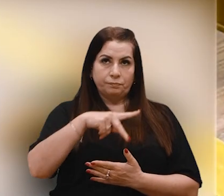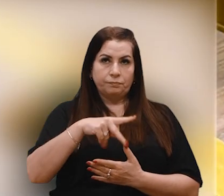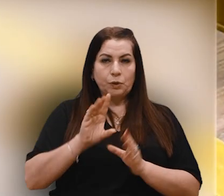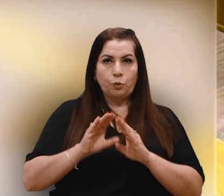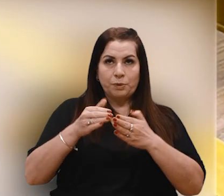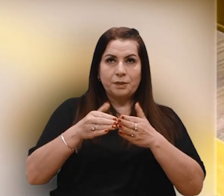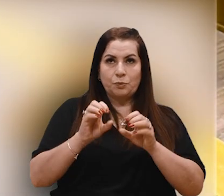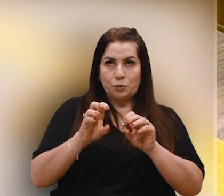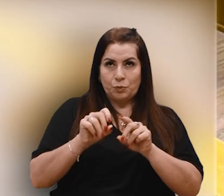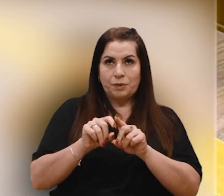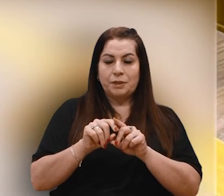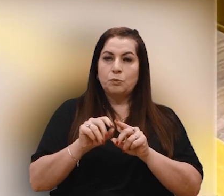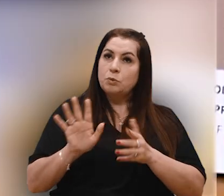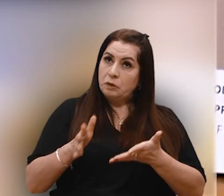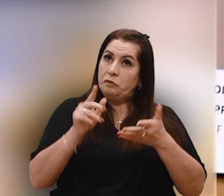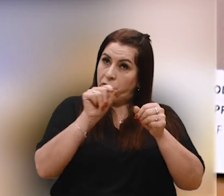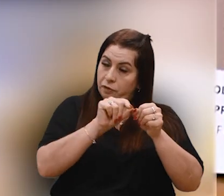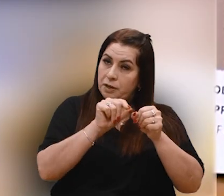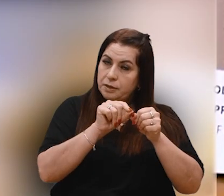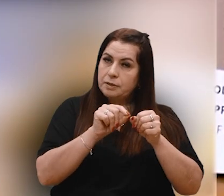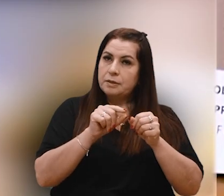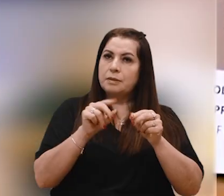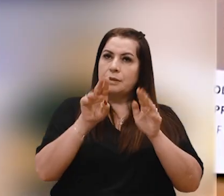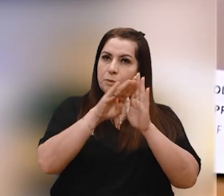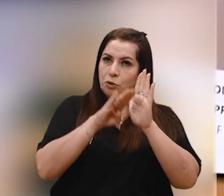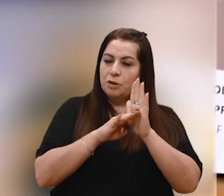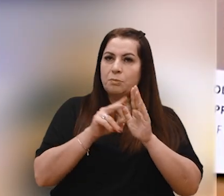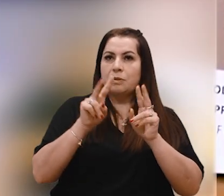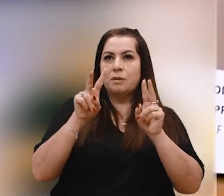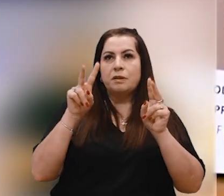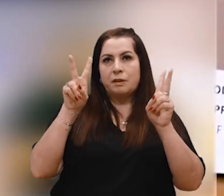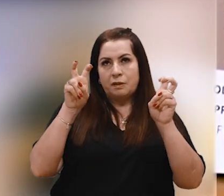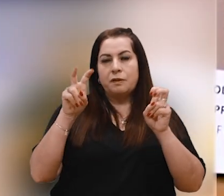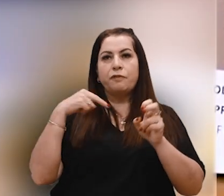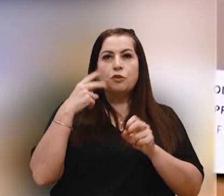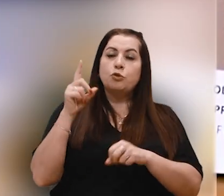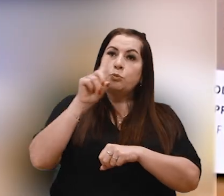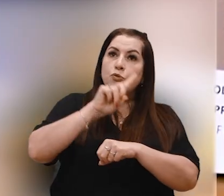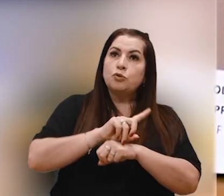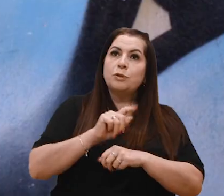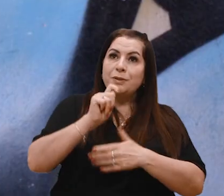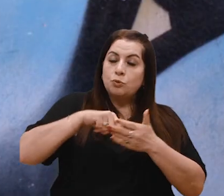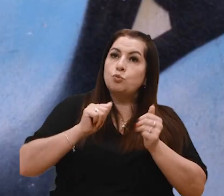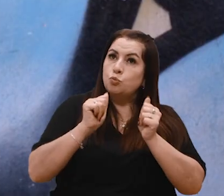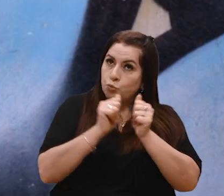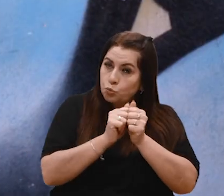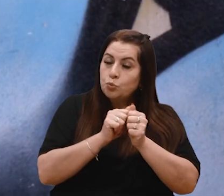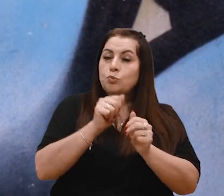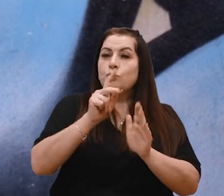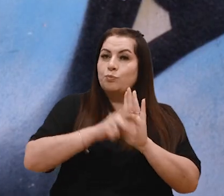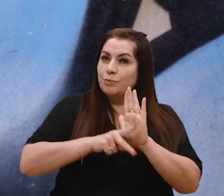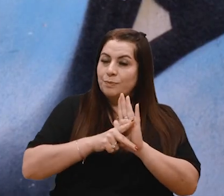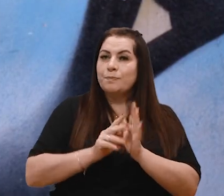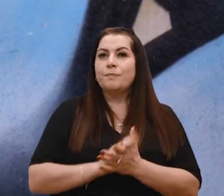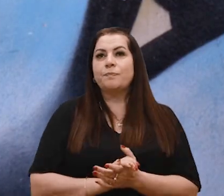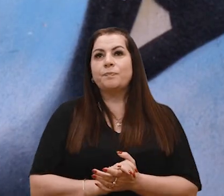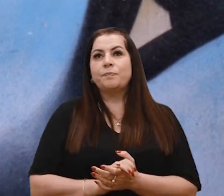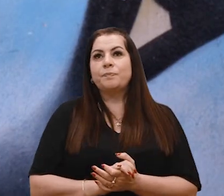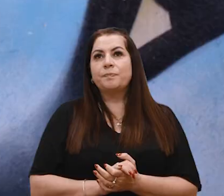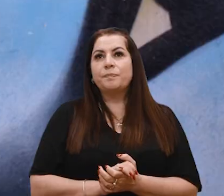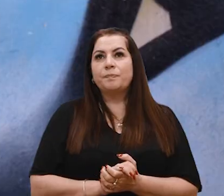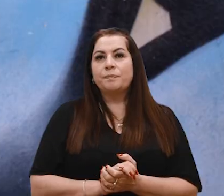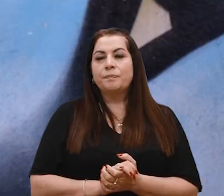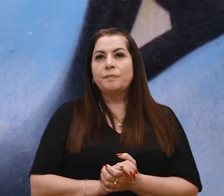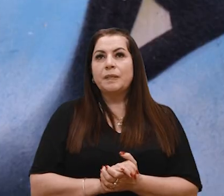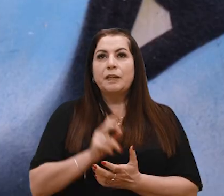era presidente da Comissão de Educação, que promoveu o Vereador por um Dia. Então, ele assinou, junto conosco, esse